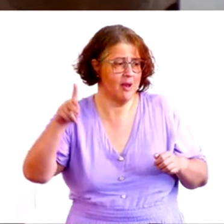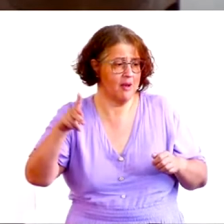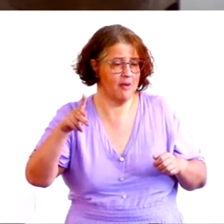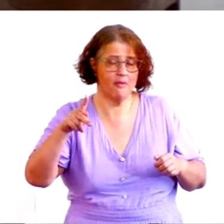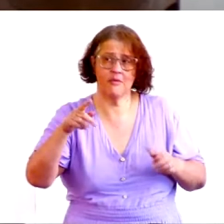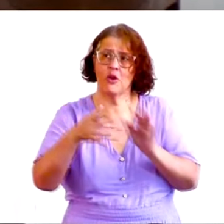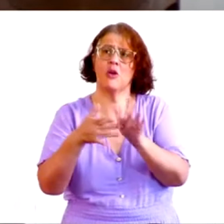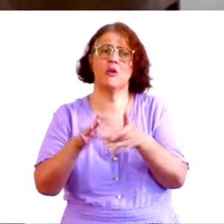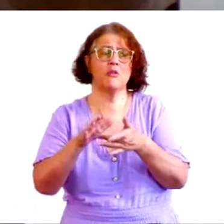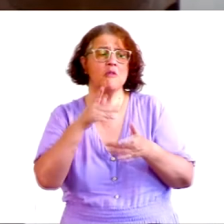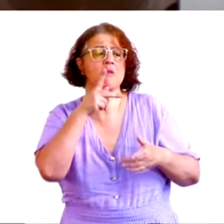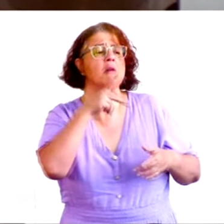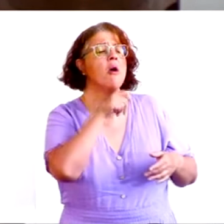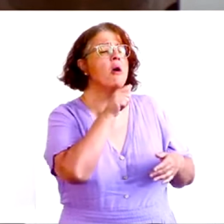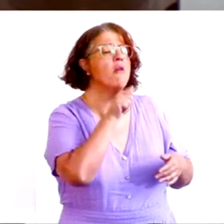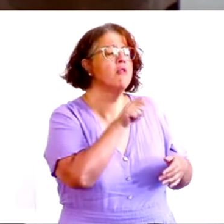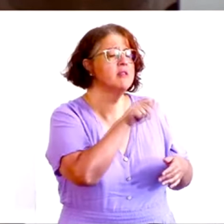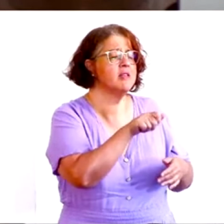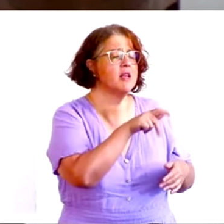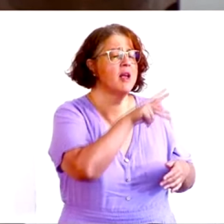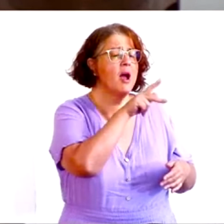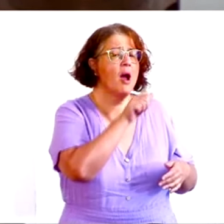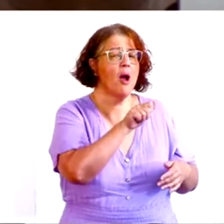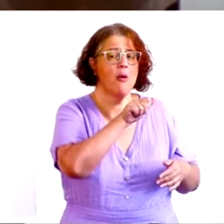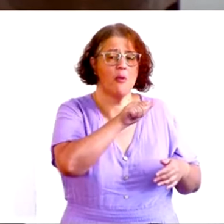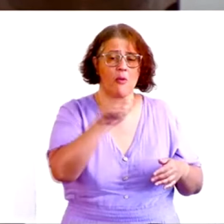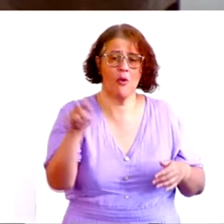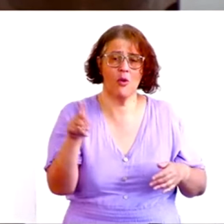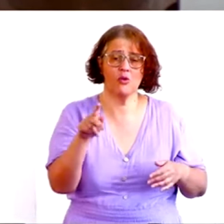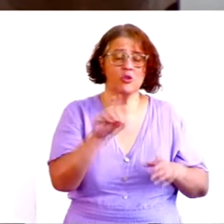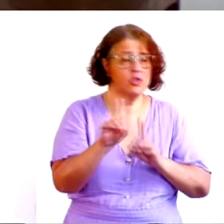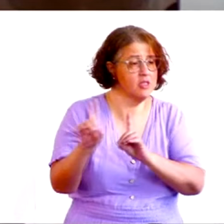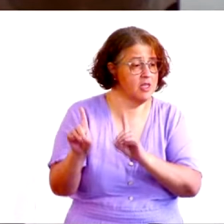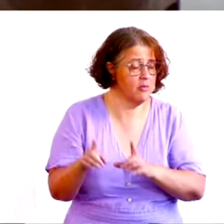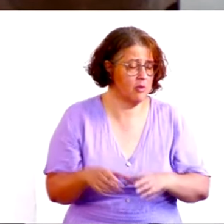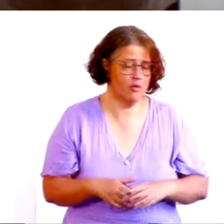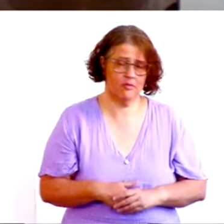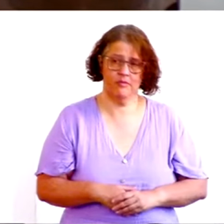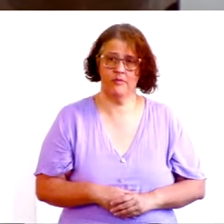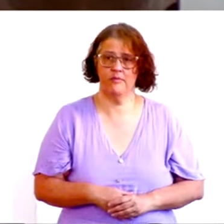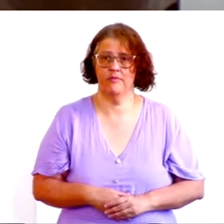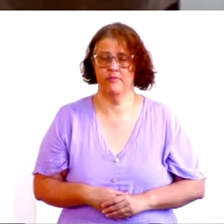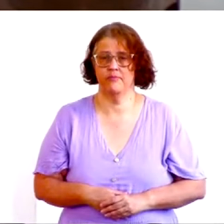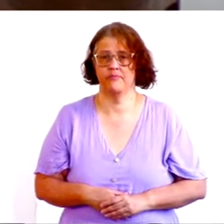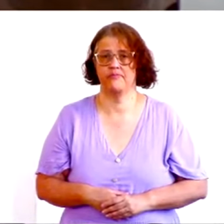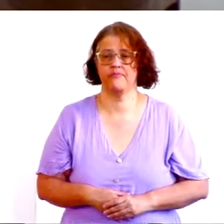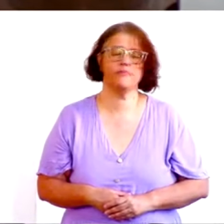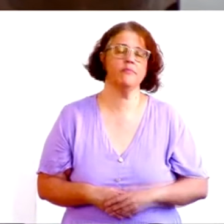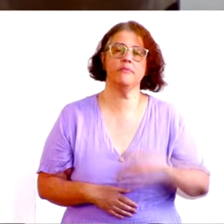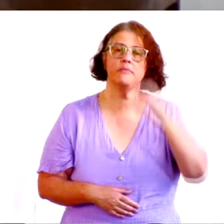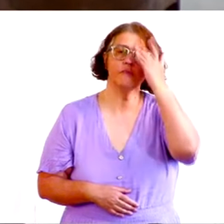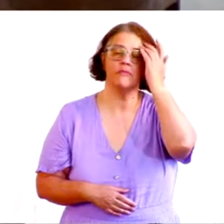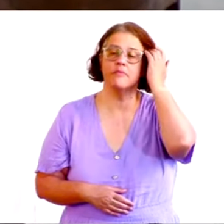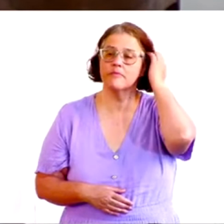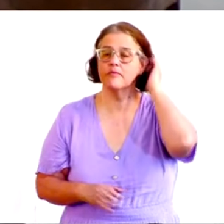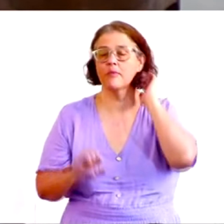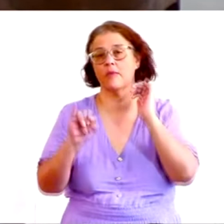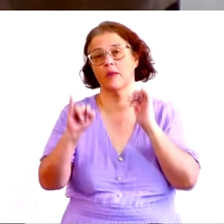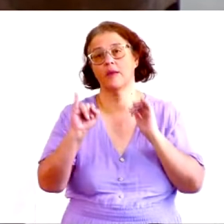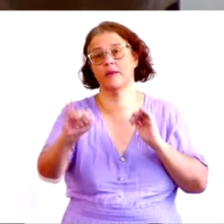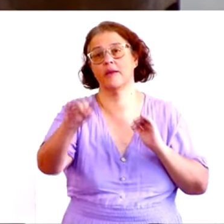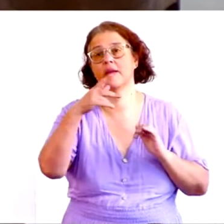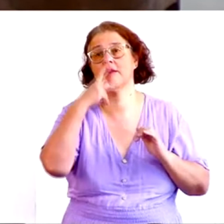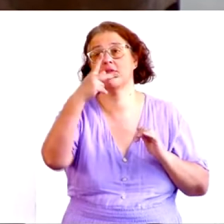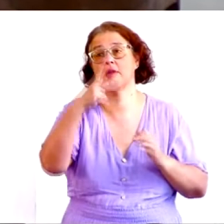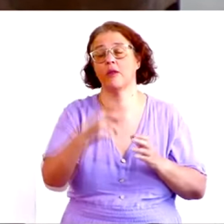irmãos o nosso Deus sempre foi um conselheiro O Profeta Isaías disse que o filho de Deus